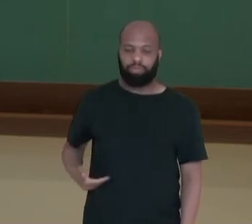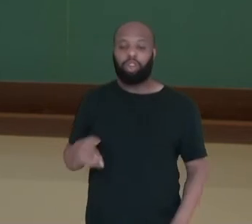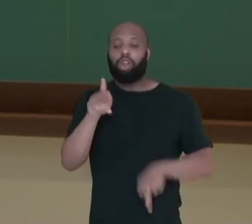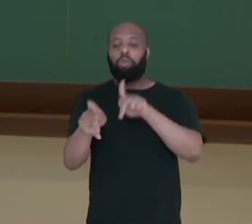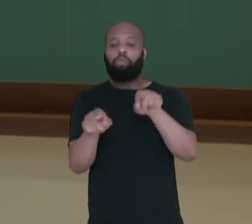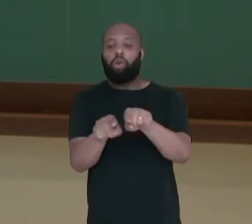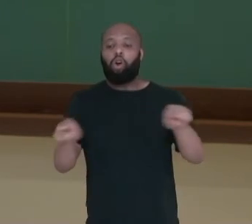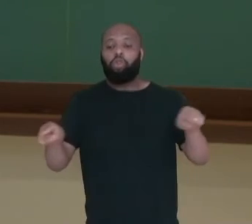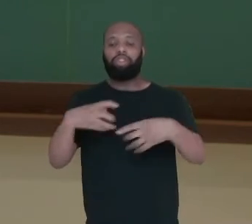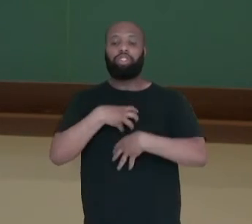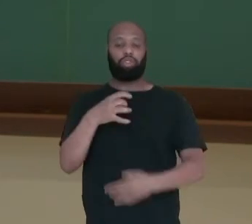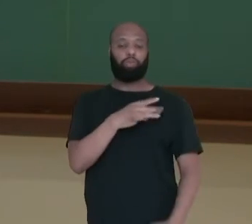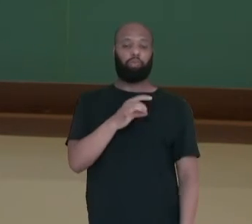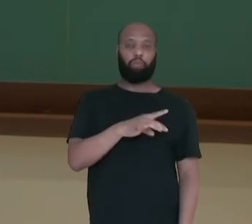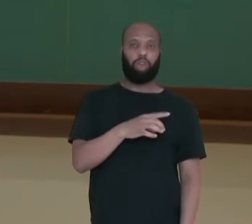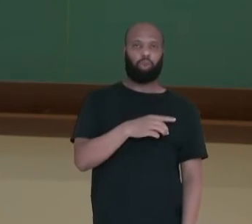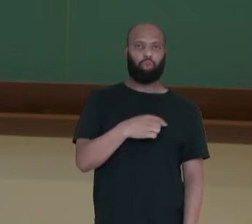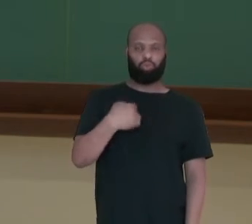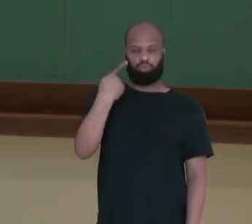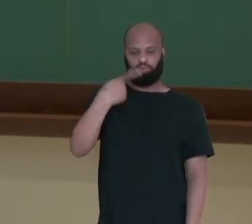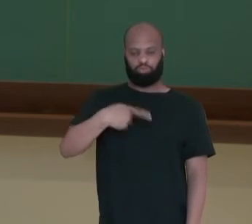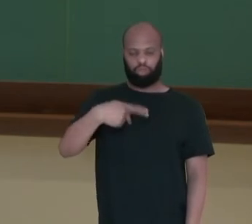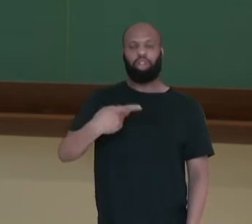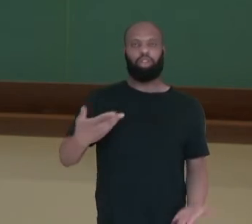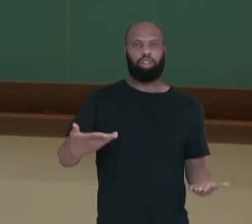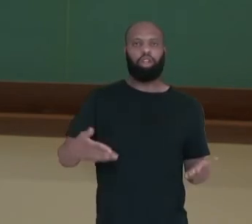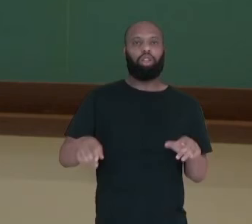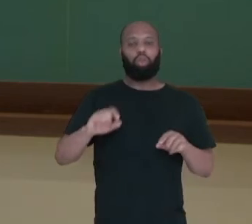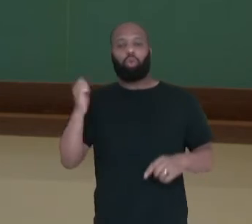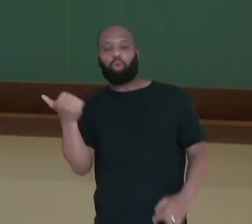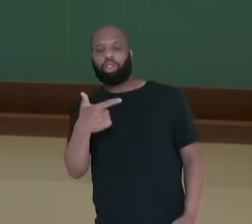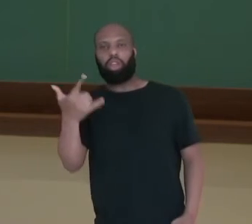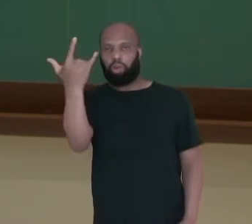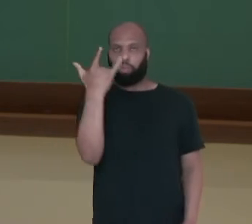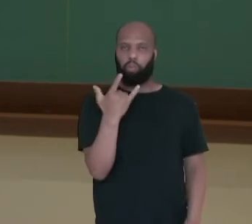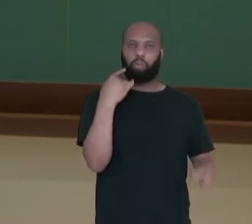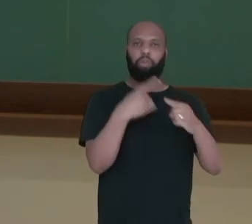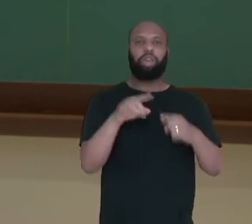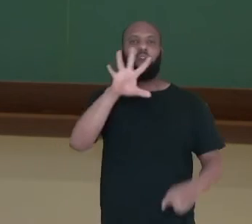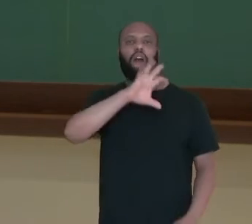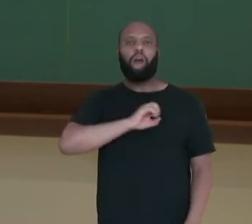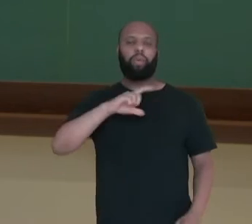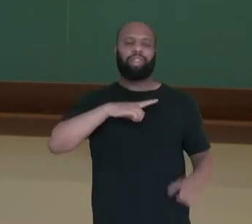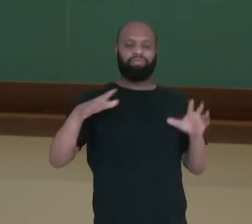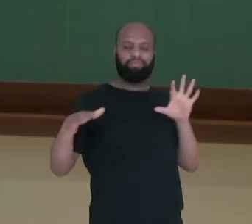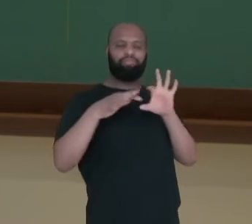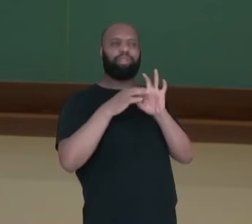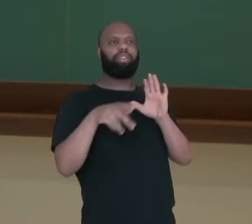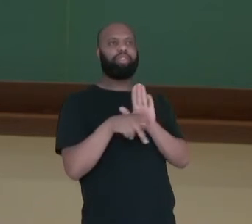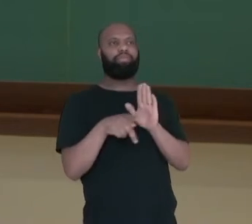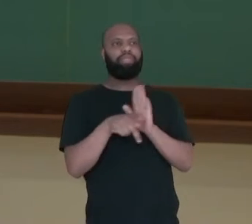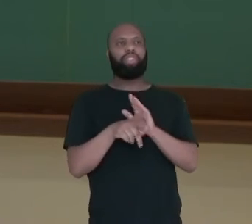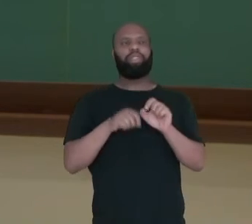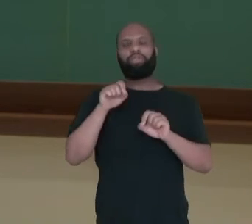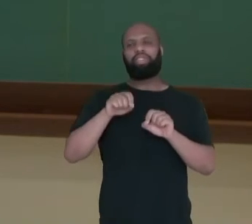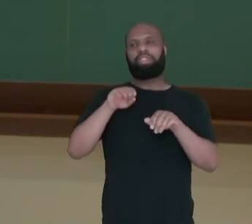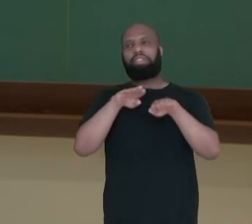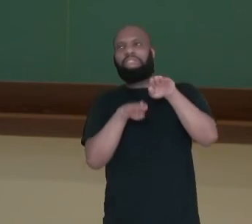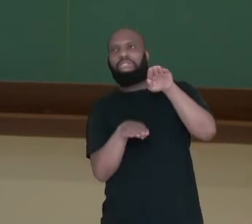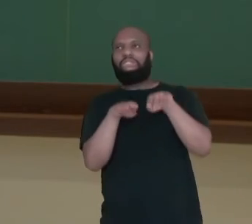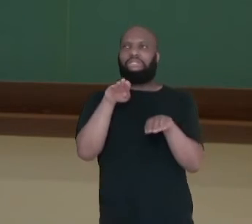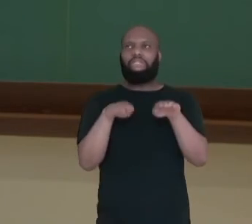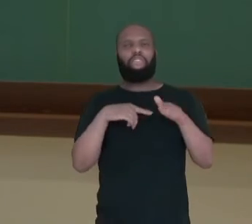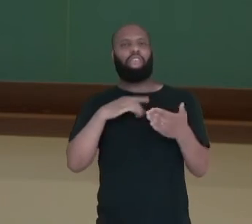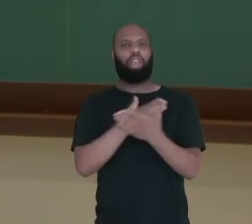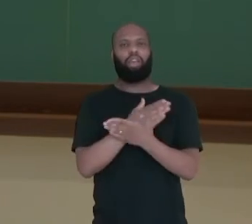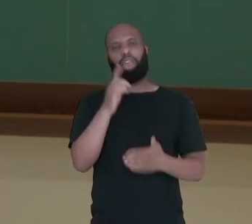do que amado. Maquiavel vai reconhecer que, olha, o amor ele é sustentado por vínculos muito imprecisos,